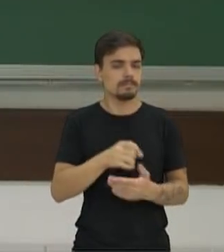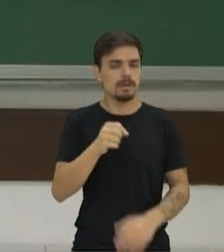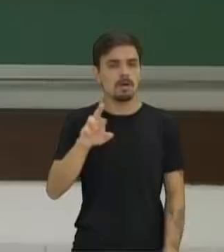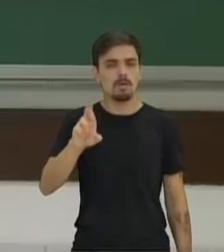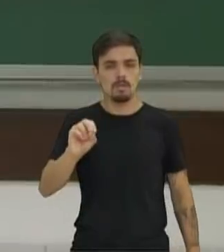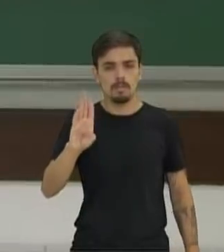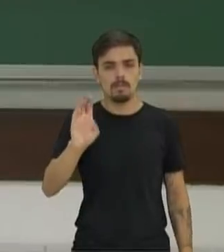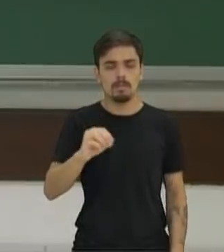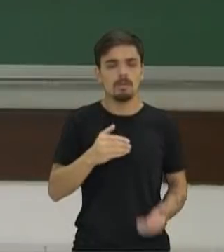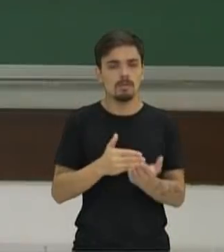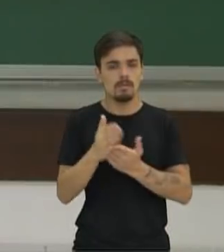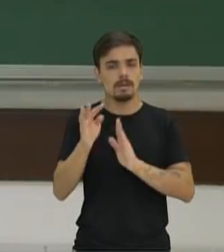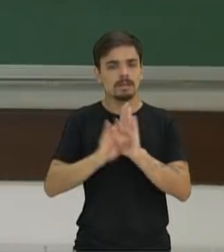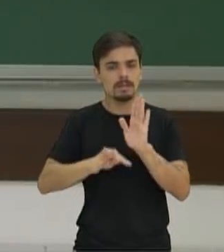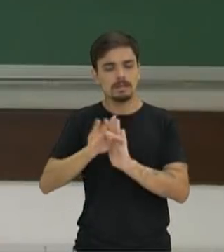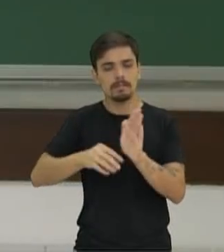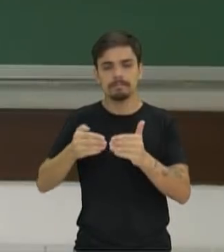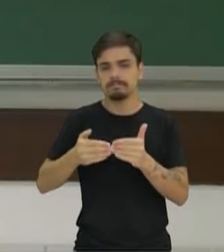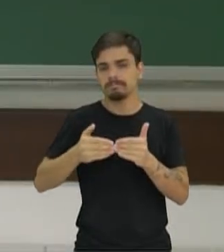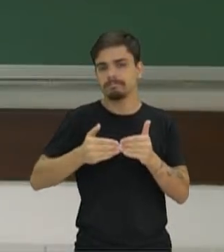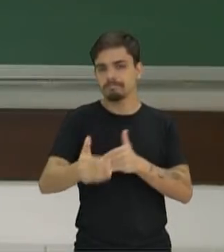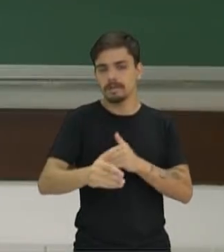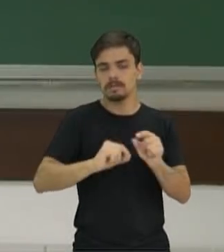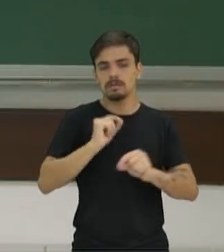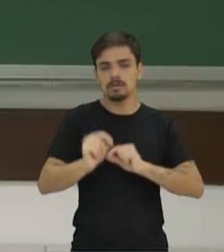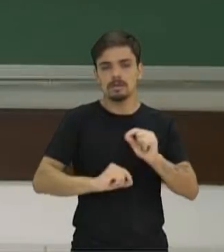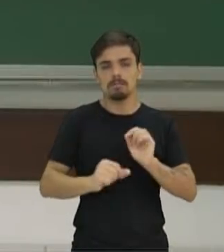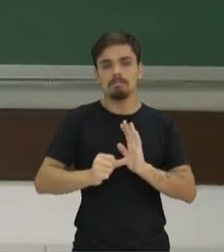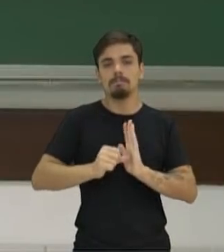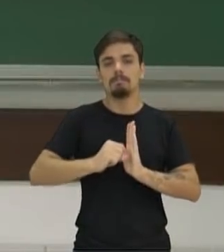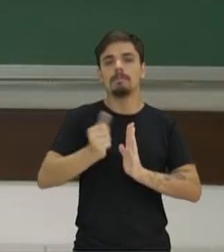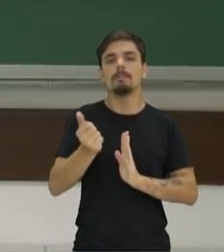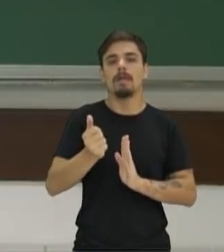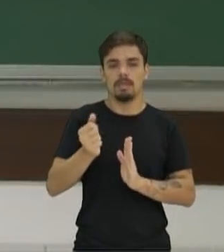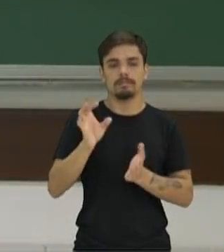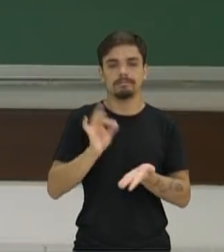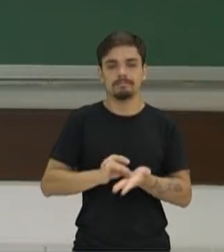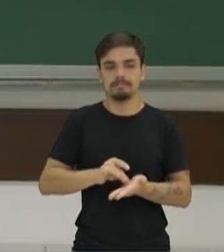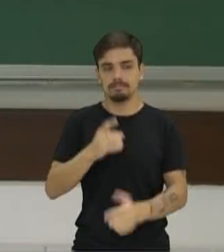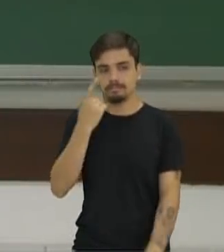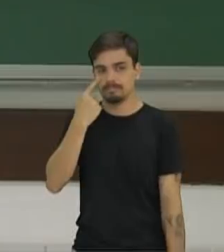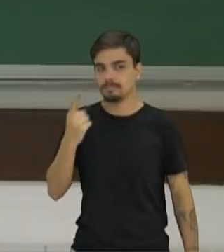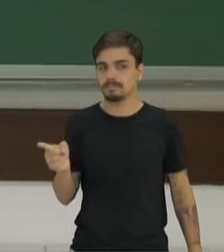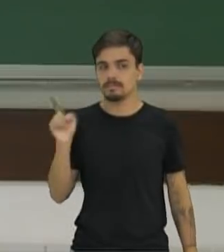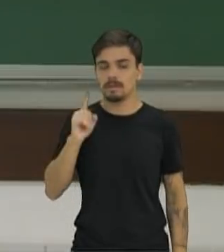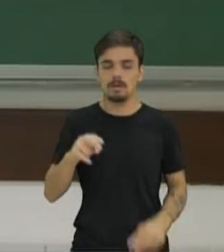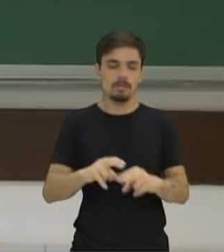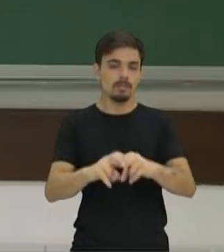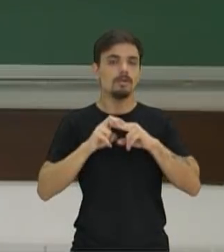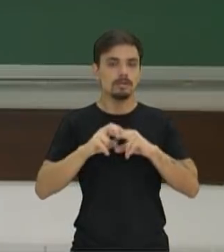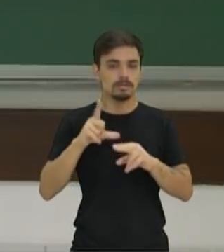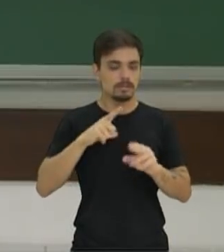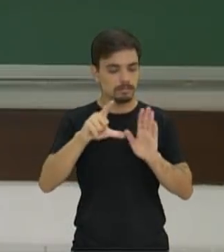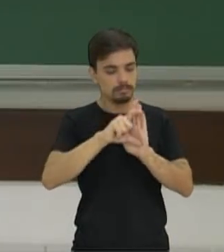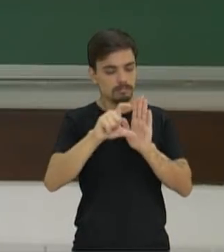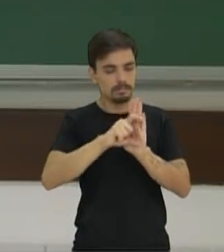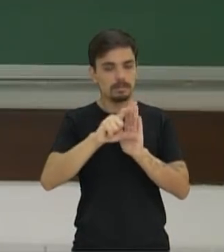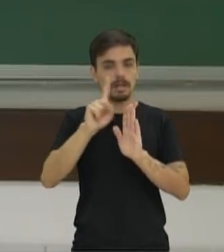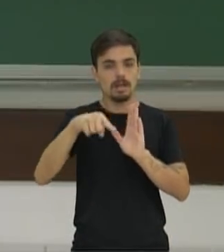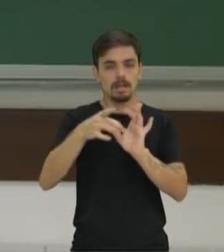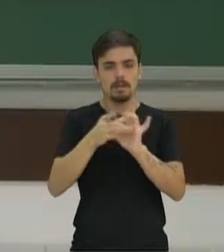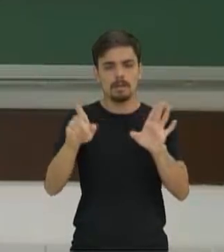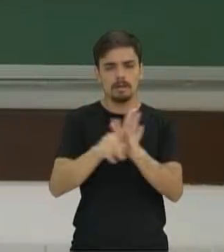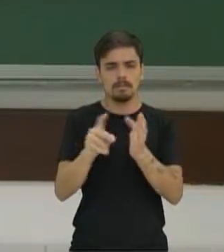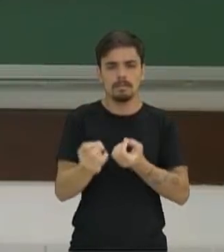começa a fazer o texto a partir da primeira afirmação. Lembram? Olha só. Portanto, o trecho "A liberdade